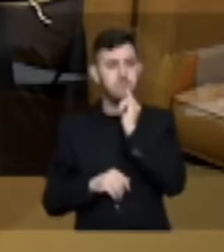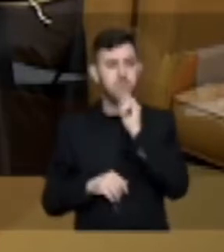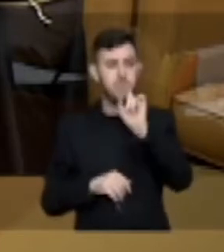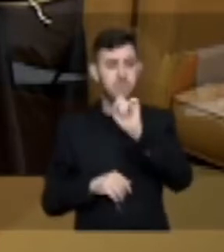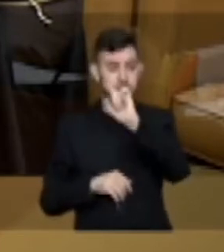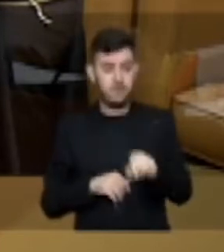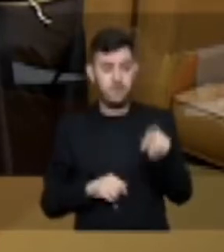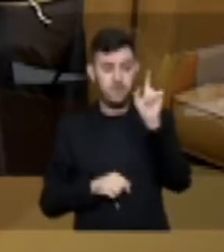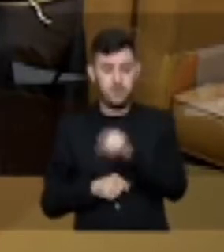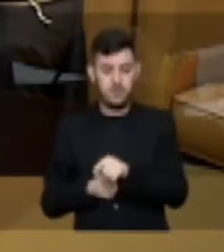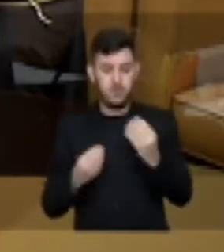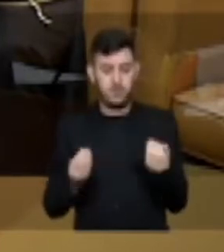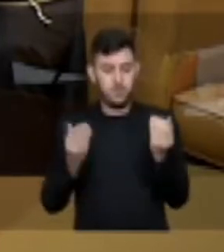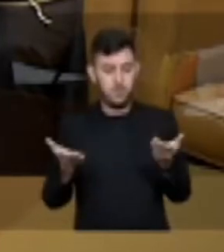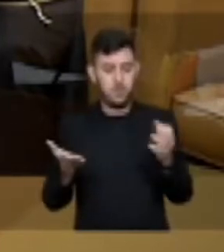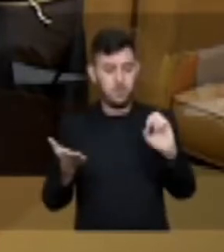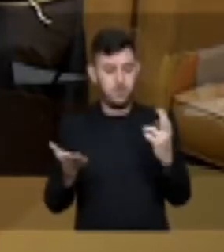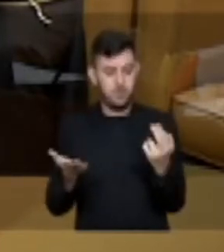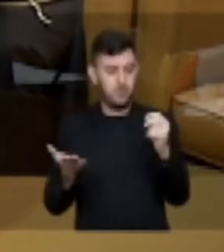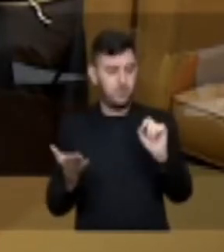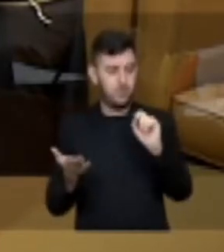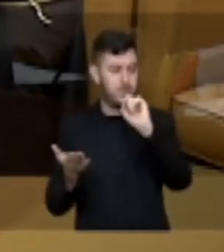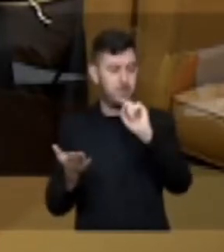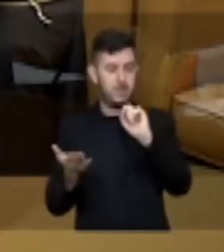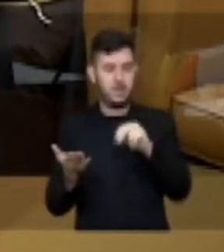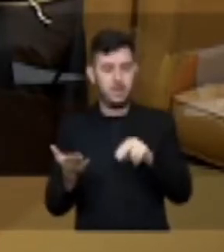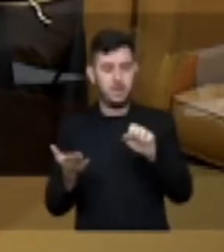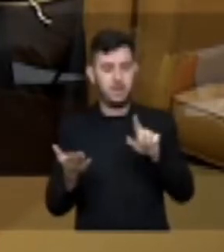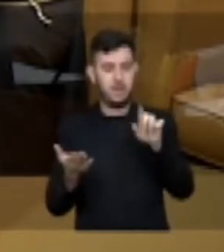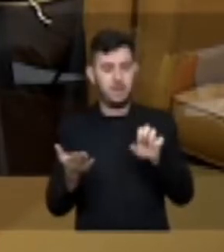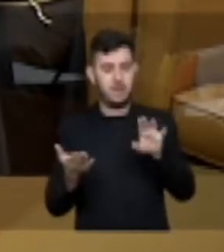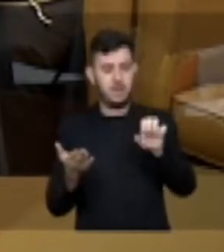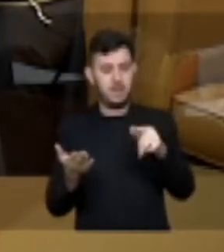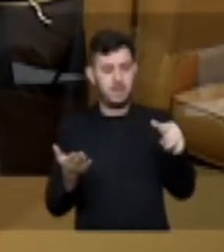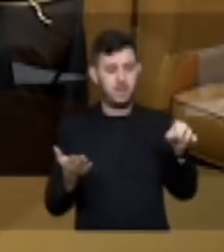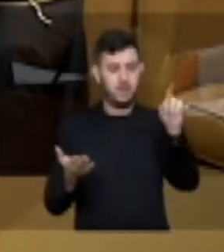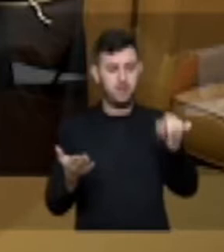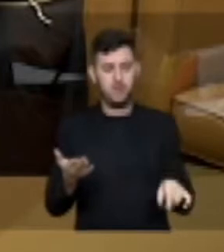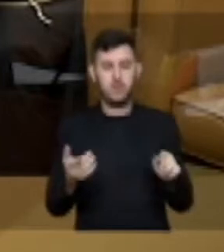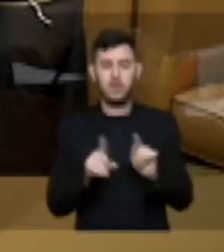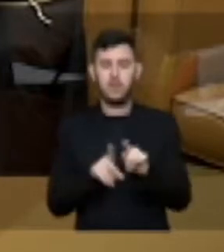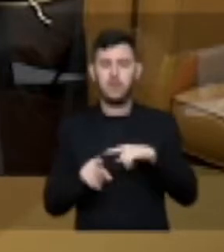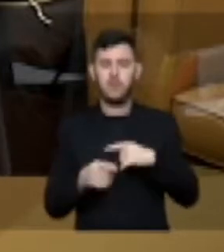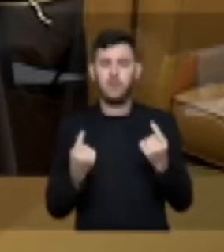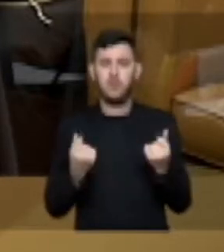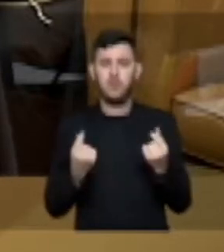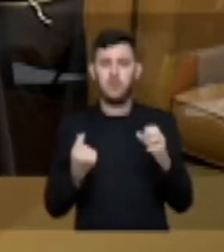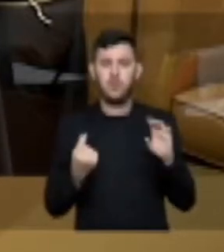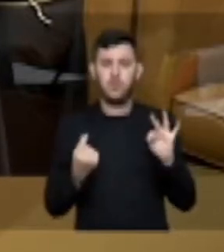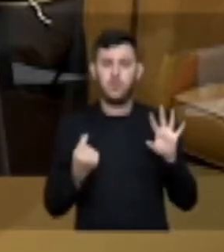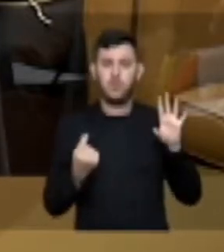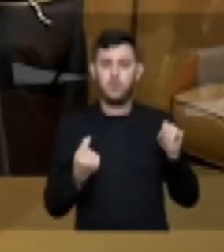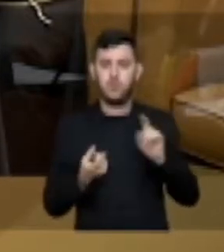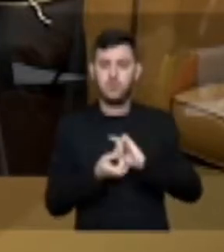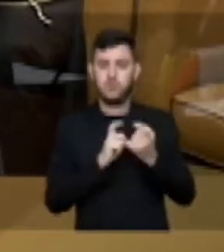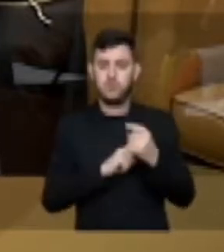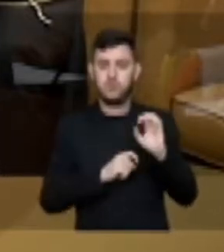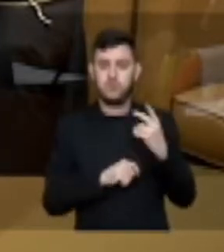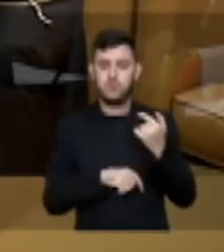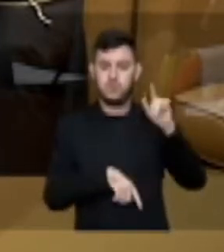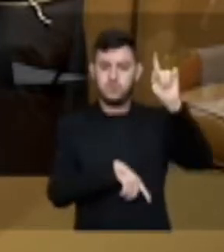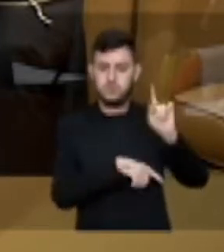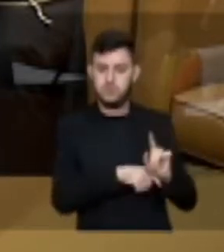vedação de subconcessões ou subdelegações, que impliquem sobreposição de custos administrativos